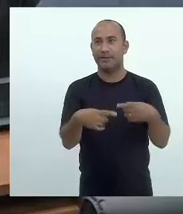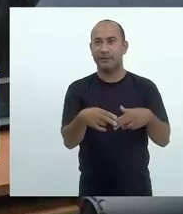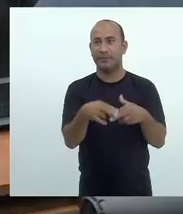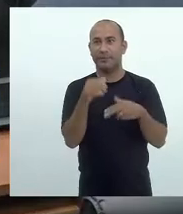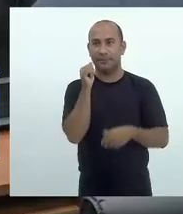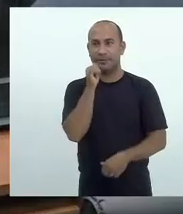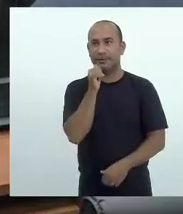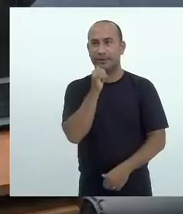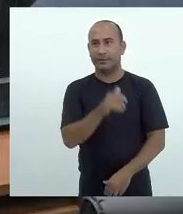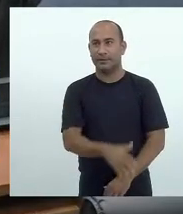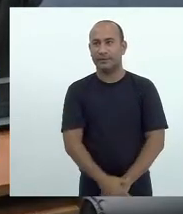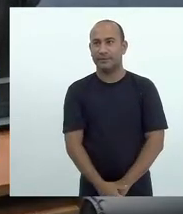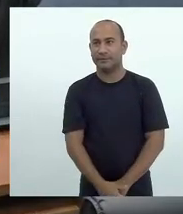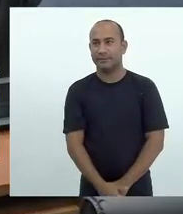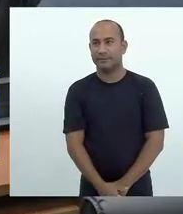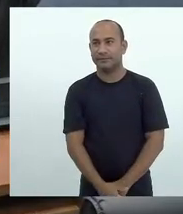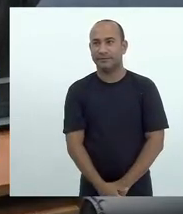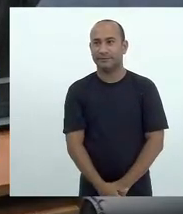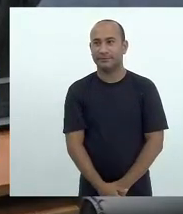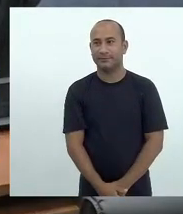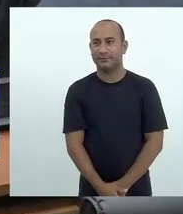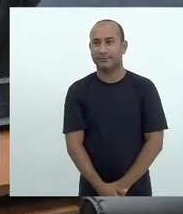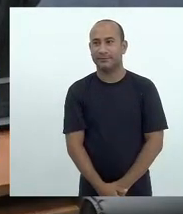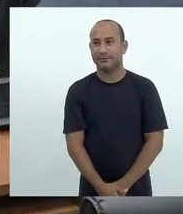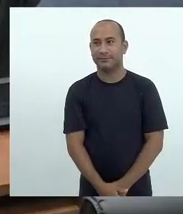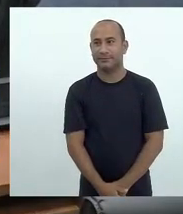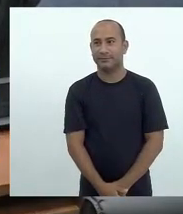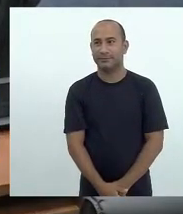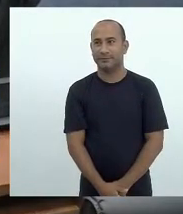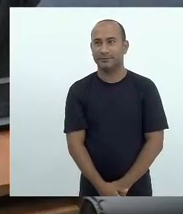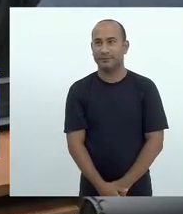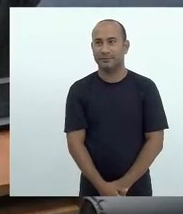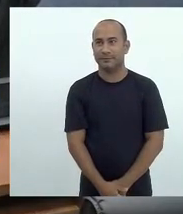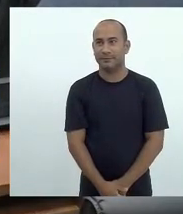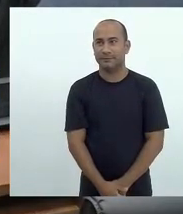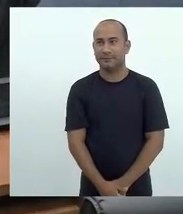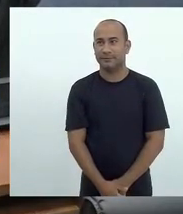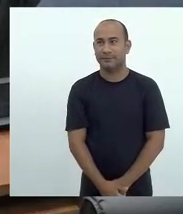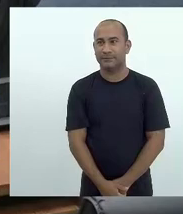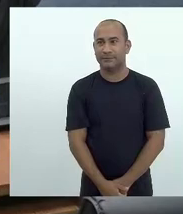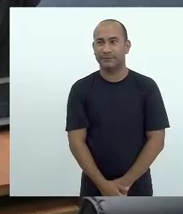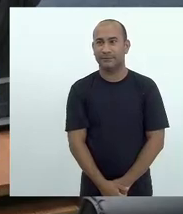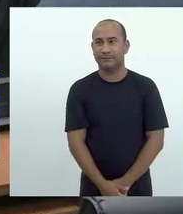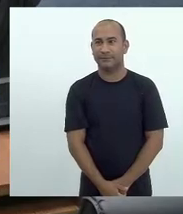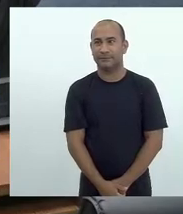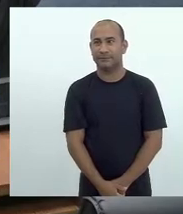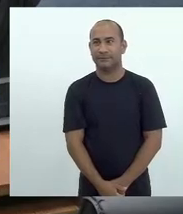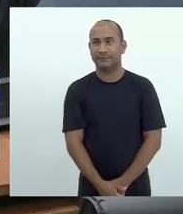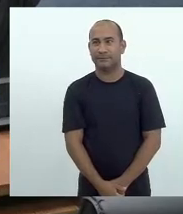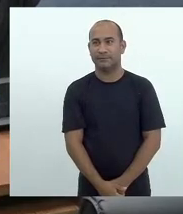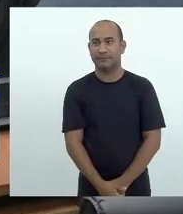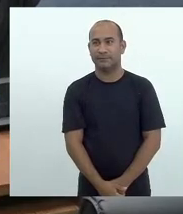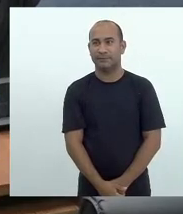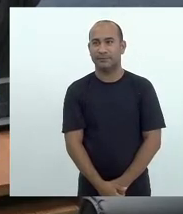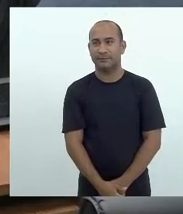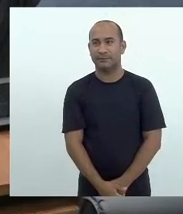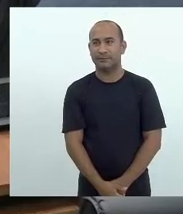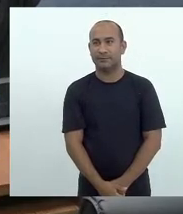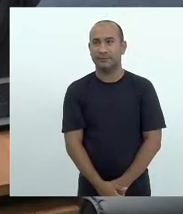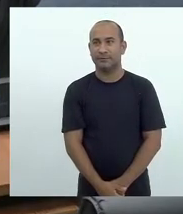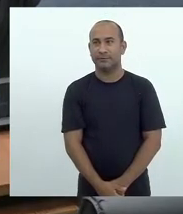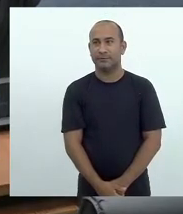Me escutou também? Hein, Mônica? Não, eu escutei a Tia Ju e estou dizendo que